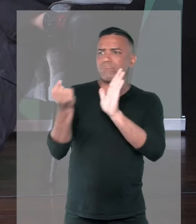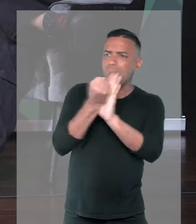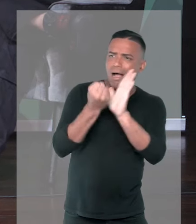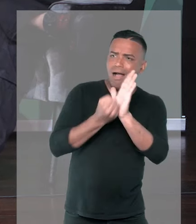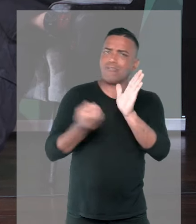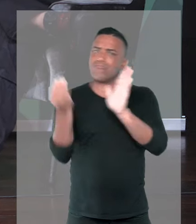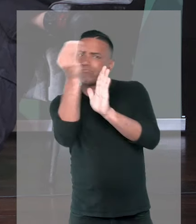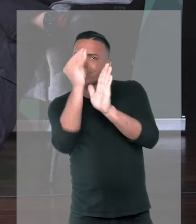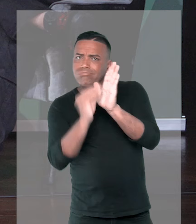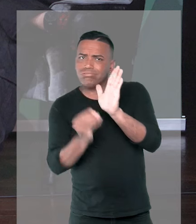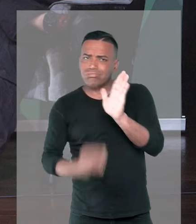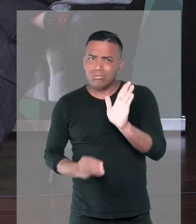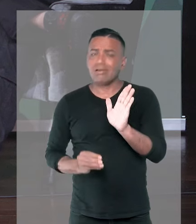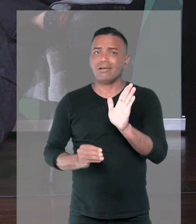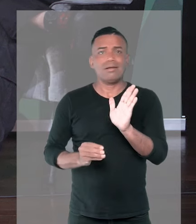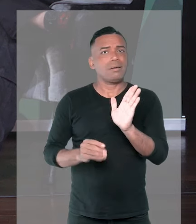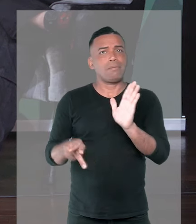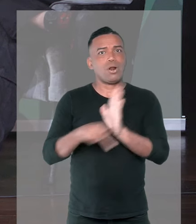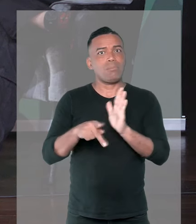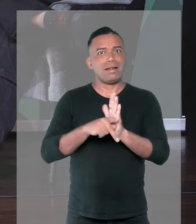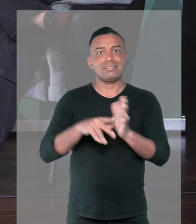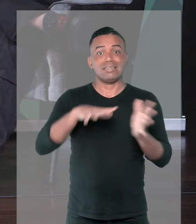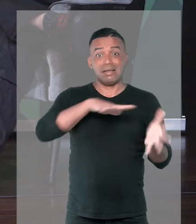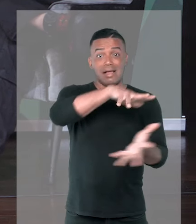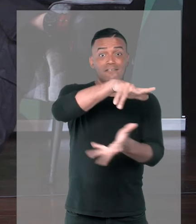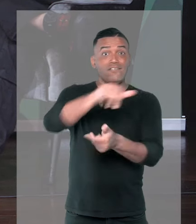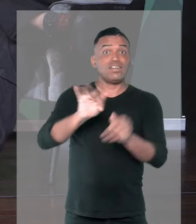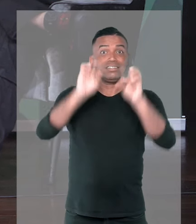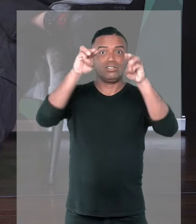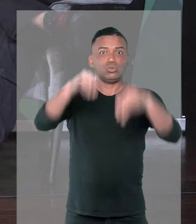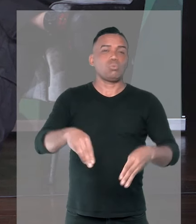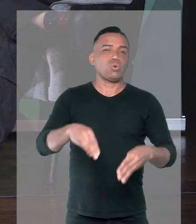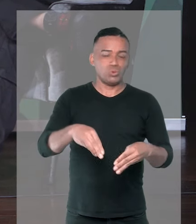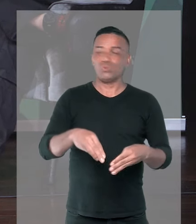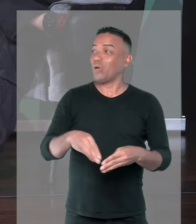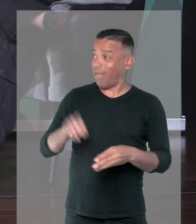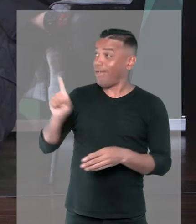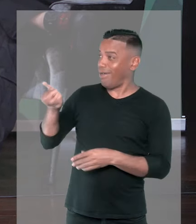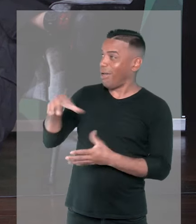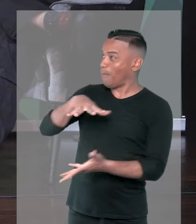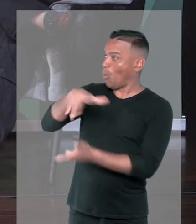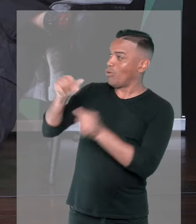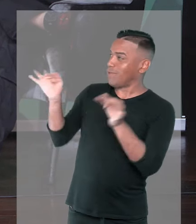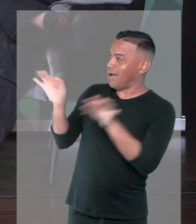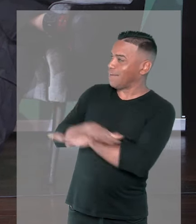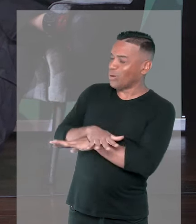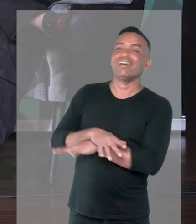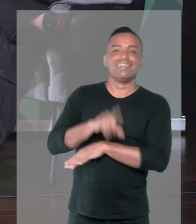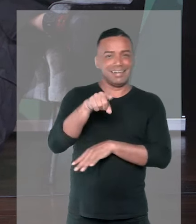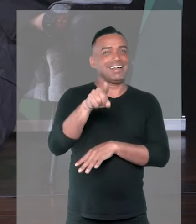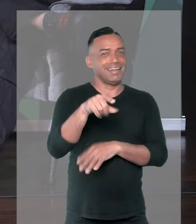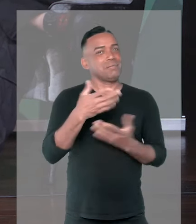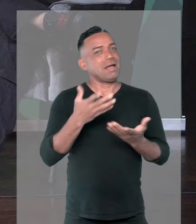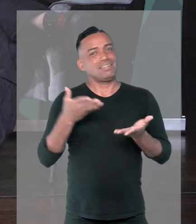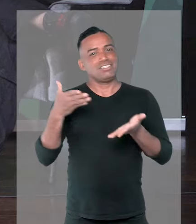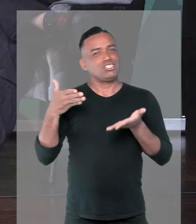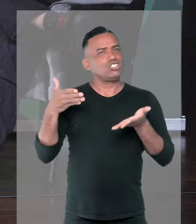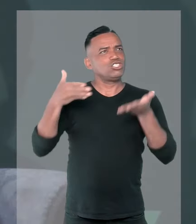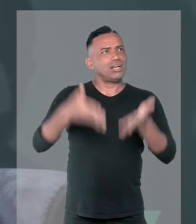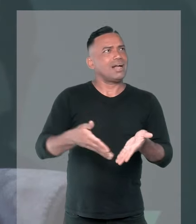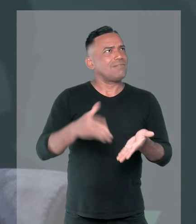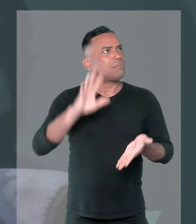o mundo se acabou desse jeito assim era é uma espécie de um apocalipse do marketing o último era o mundo acabou se era o mundo acabou mas aí a gente chegava lá e diz ó mas tem uma